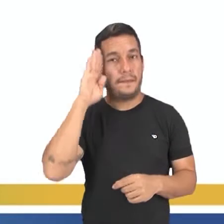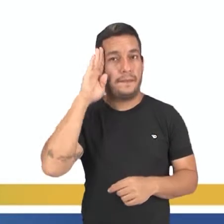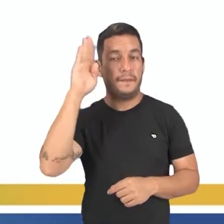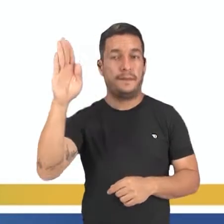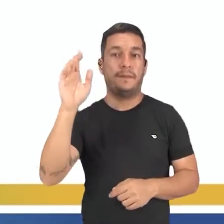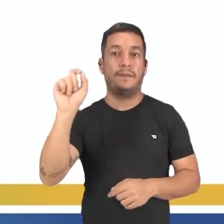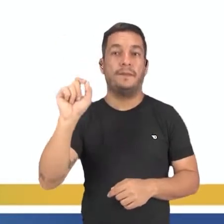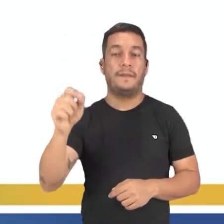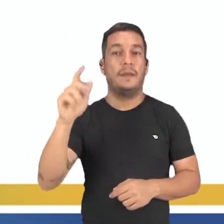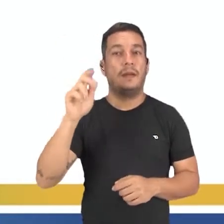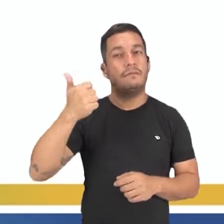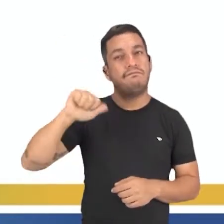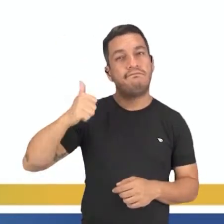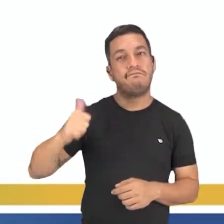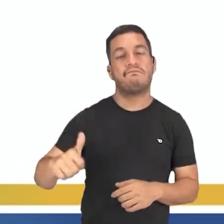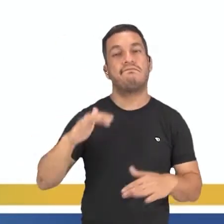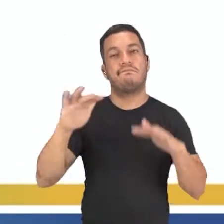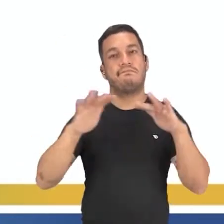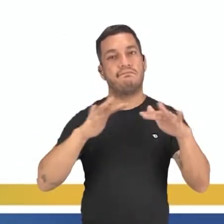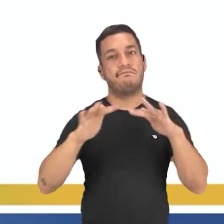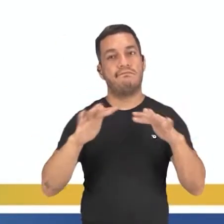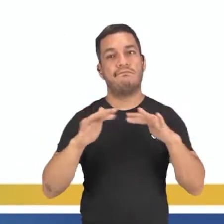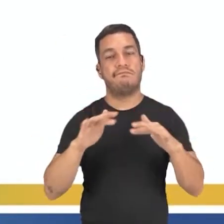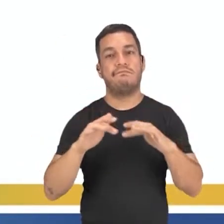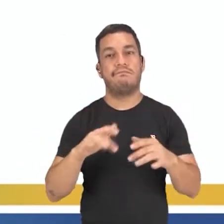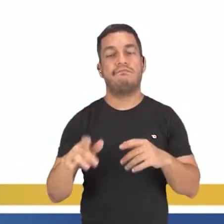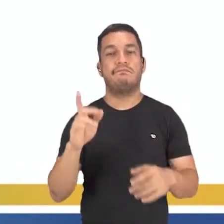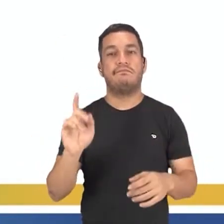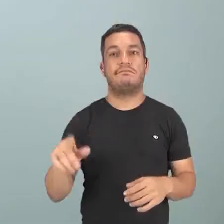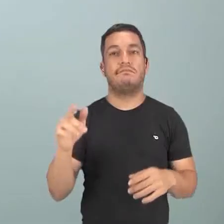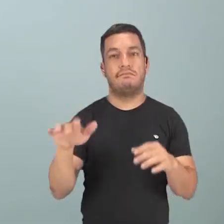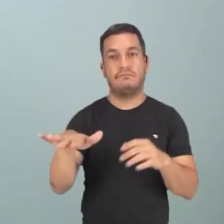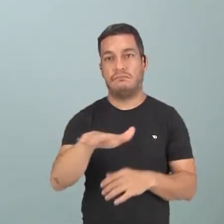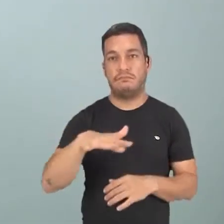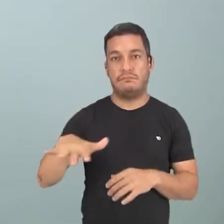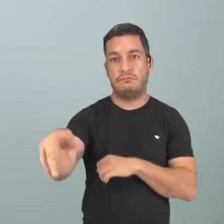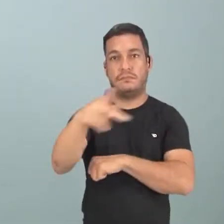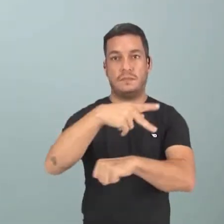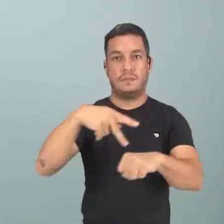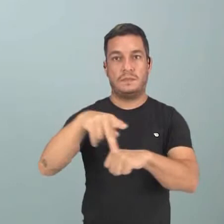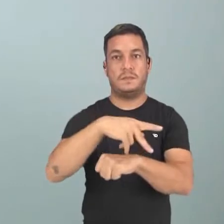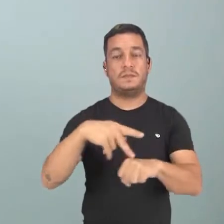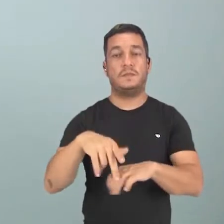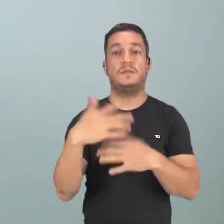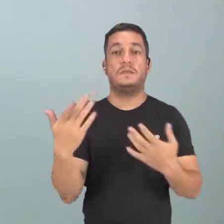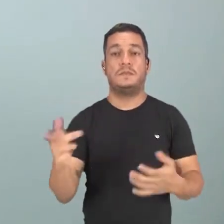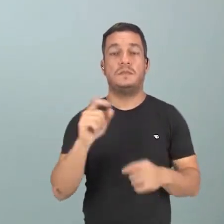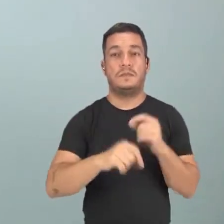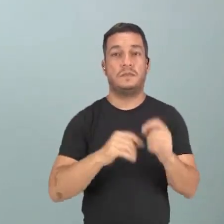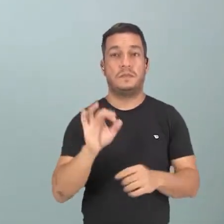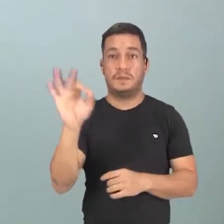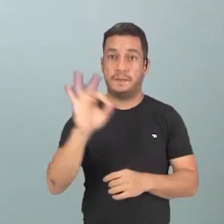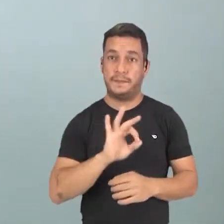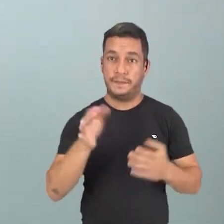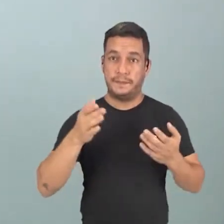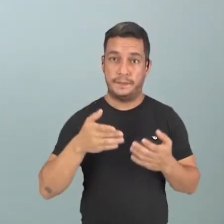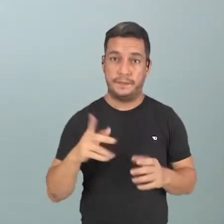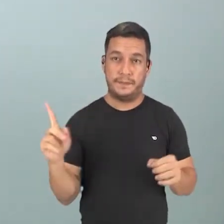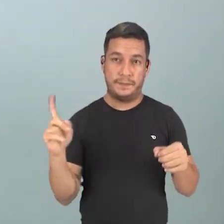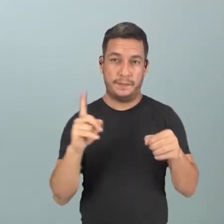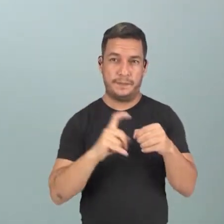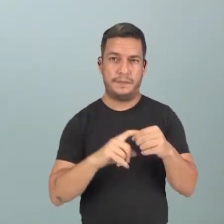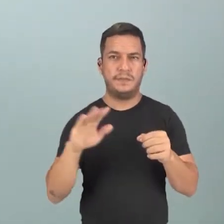principal para analisar a dinâmica demográfica de um país. Ou seja, quando essa taxa de fecundidade está